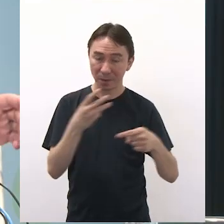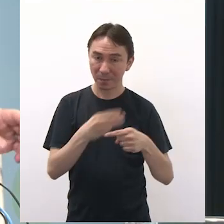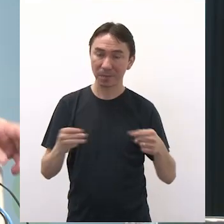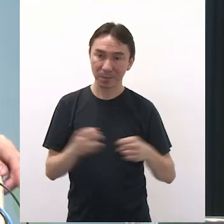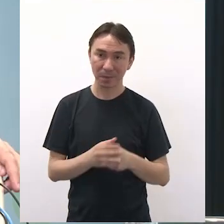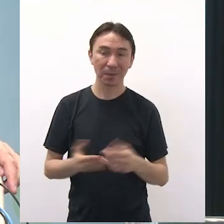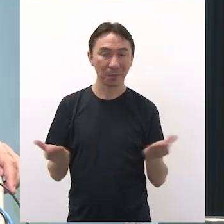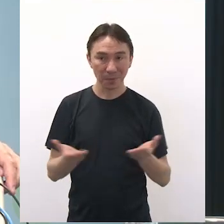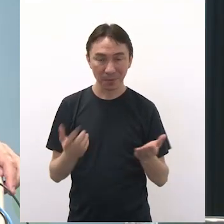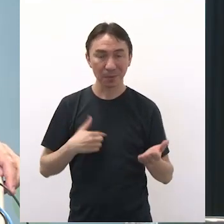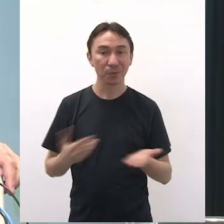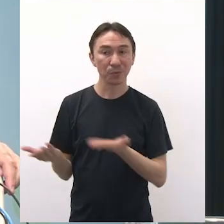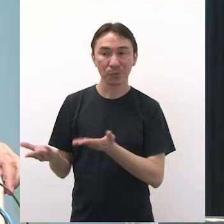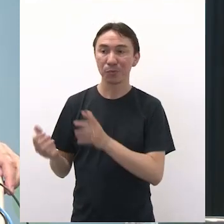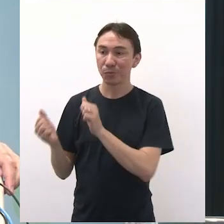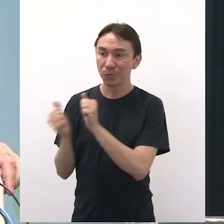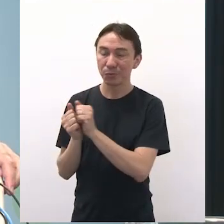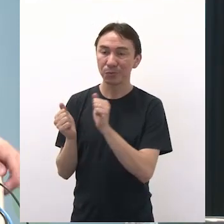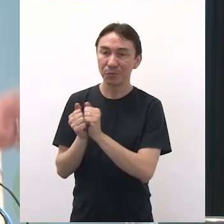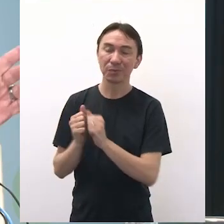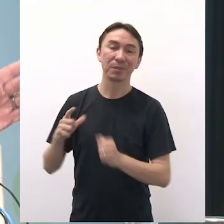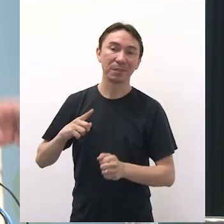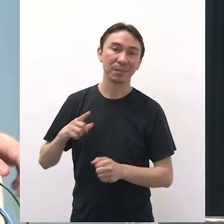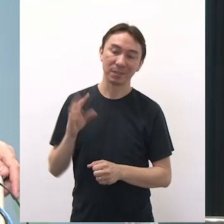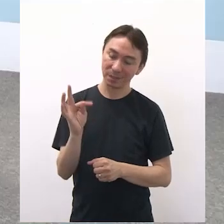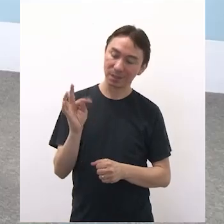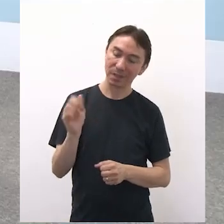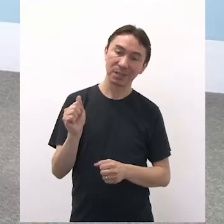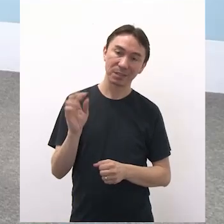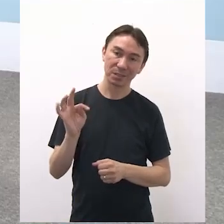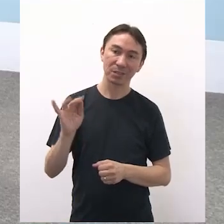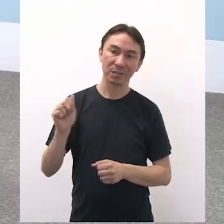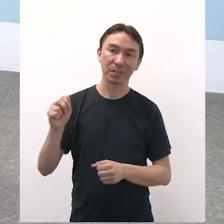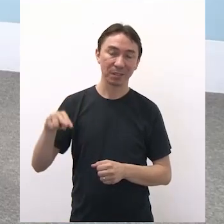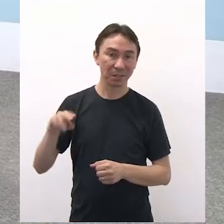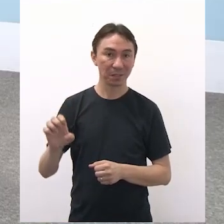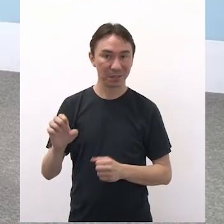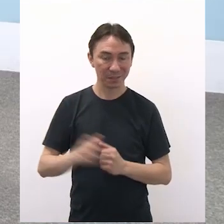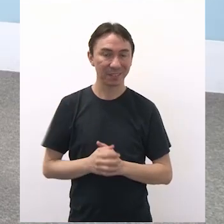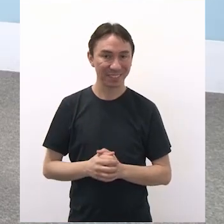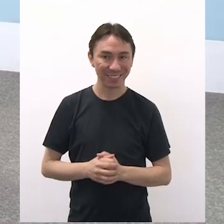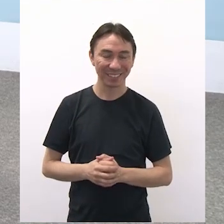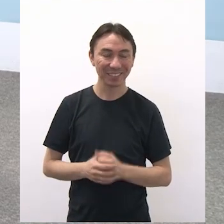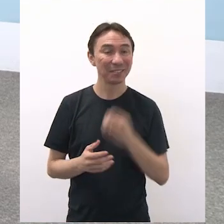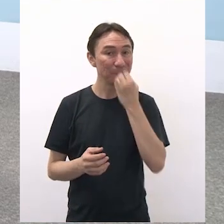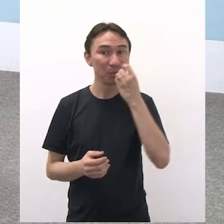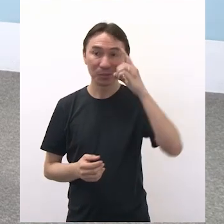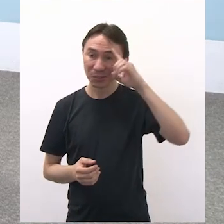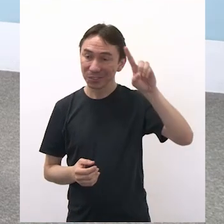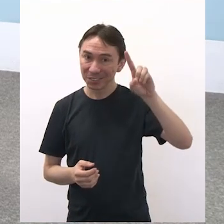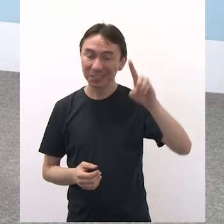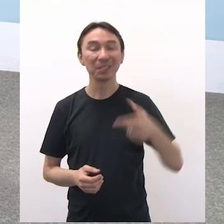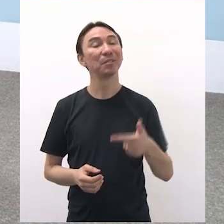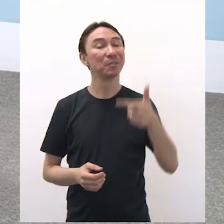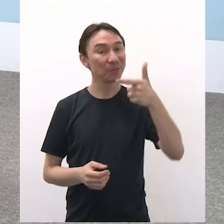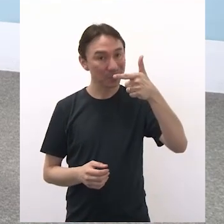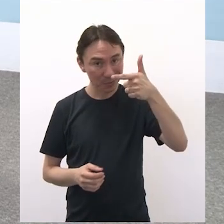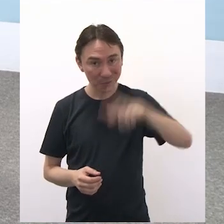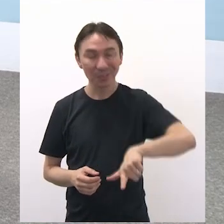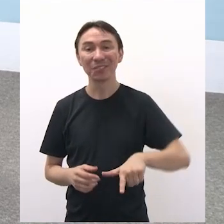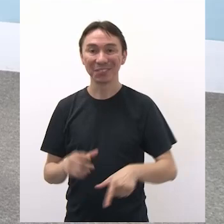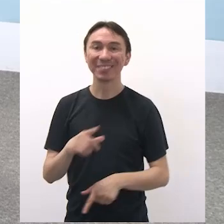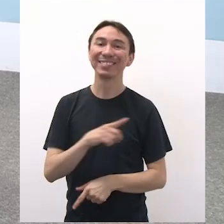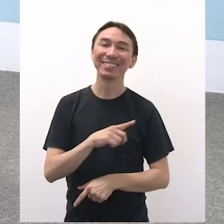de hoje com a minha colega Tatiane dos Santos Rosa. Bom dia, Tatiane. Bom dia a todos e vamos para mais uma, né, Vamos Vanderlei? para mais